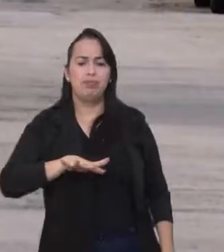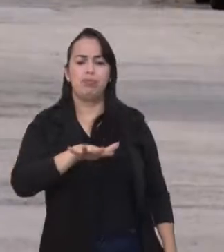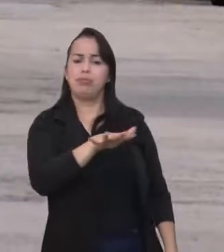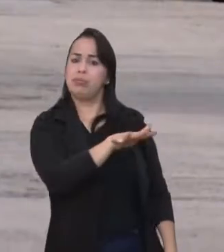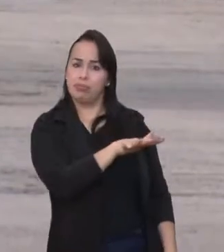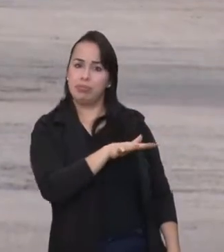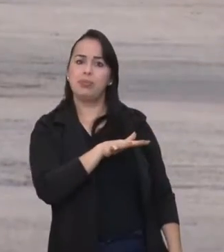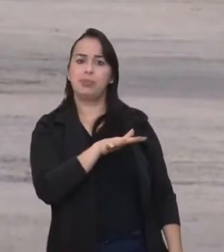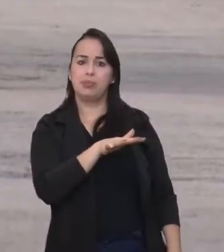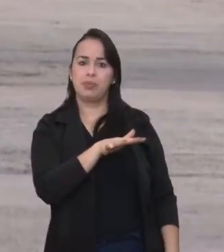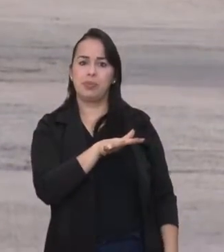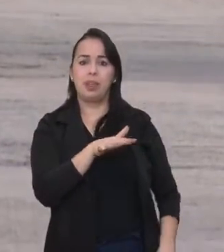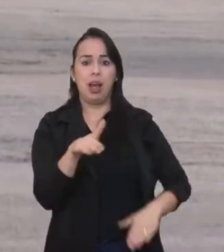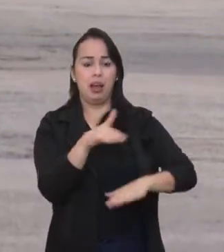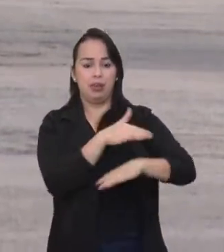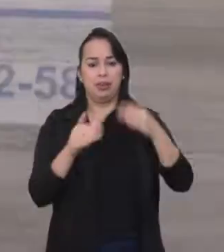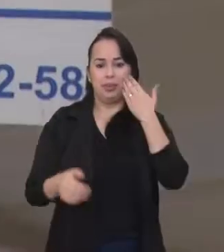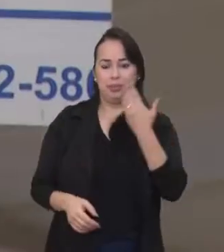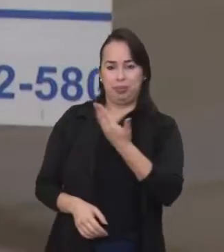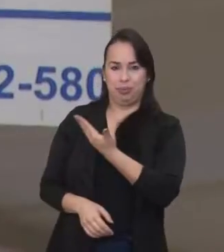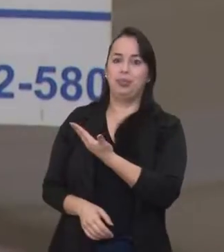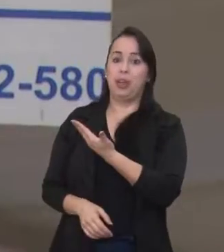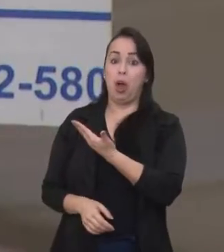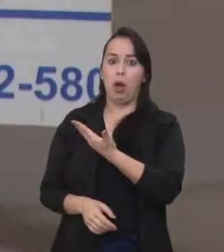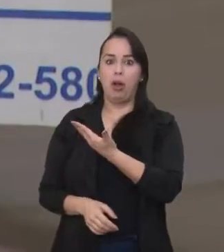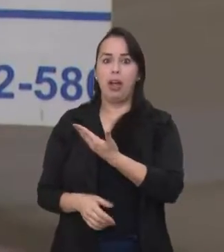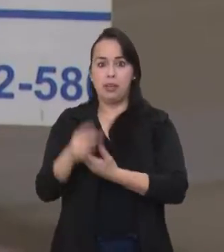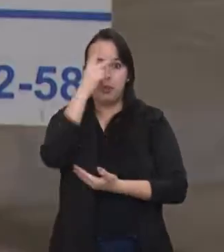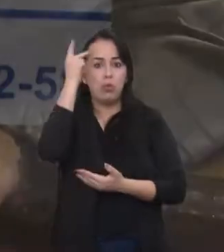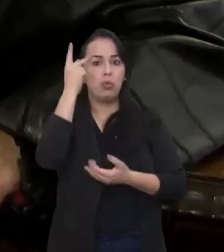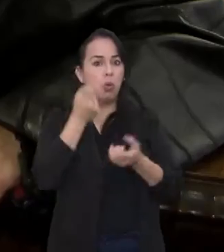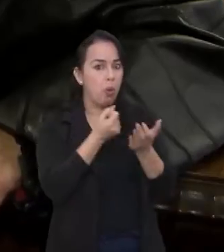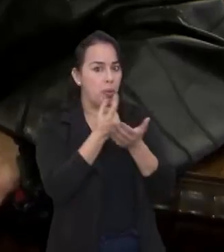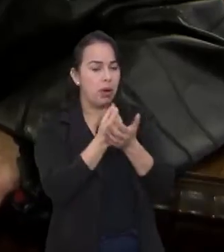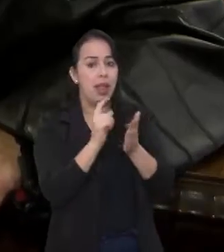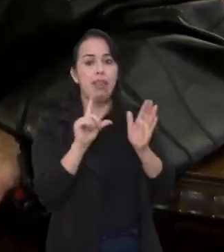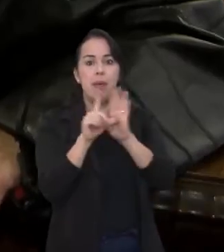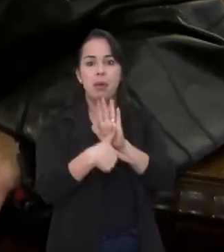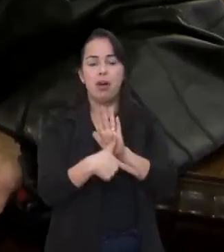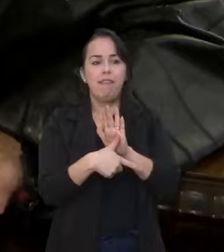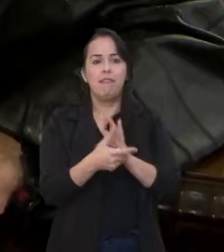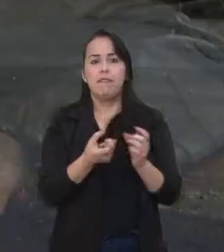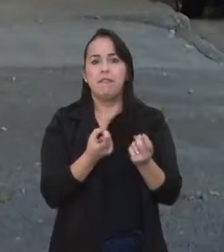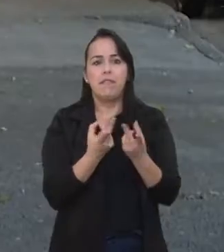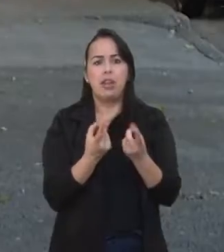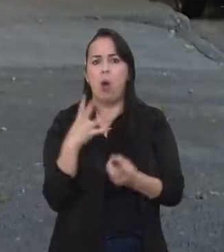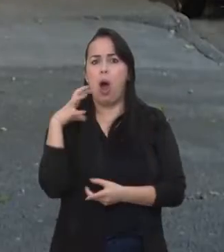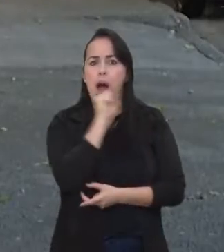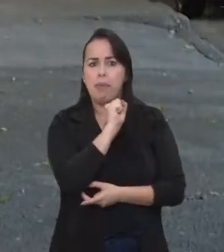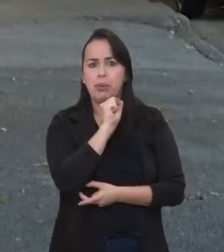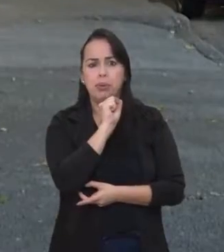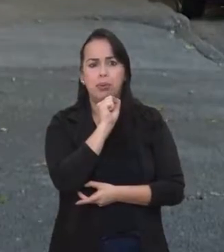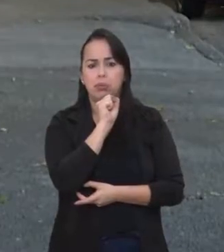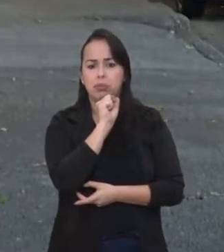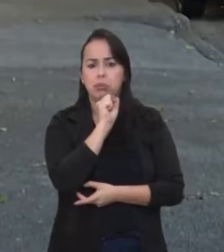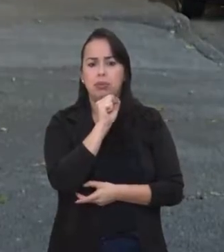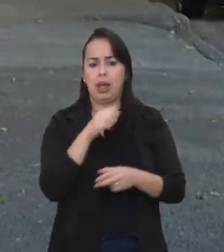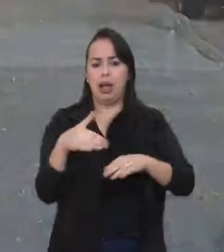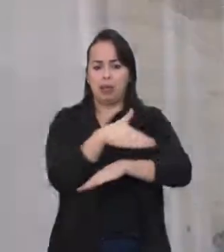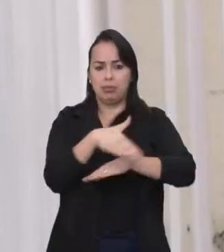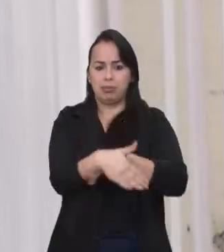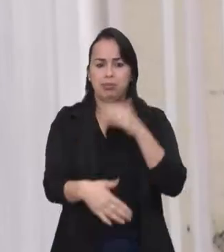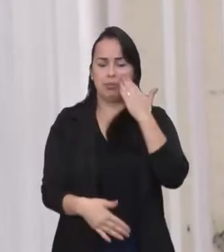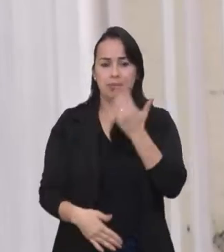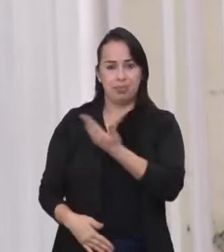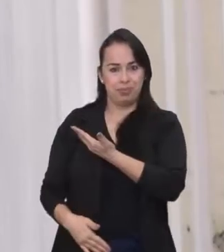também compraram essa rua, que é a Rua Fernão Dias. Depois foi vendido rapidamente, até à tarde estava vendida a Pascoal Moreira e